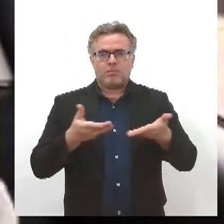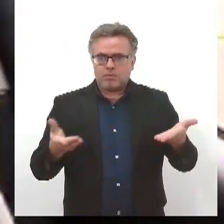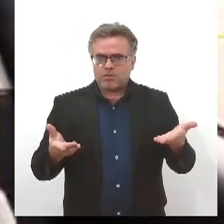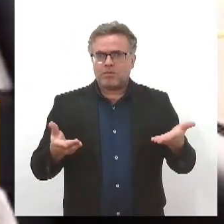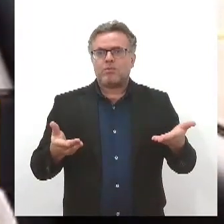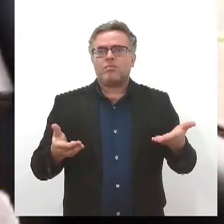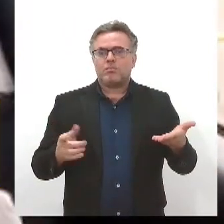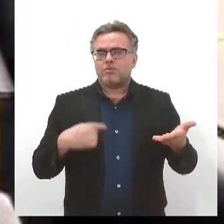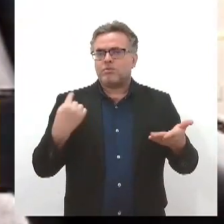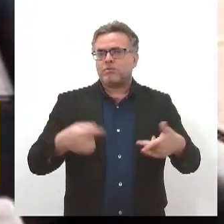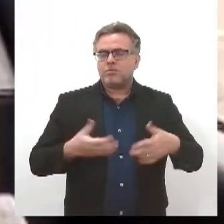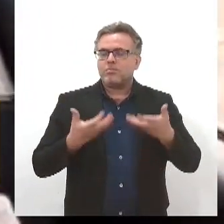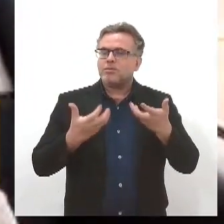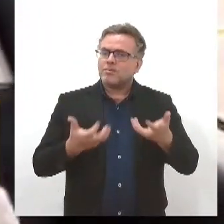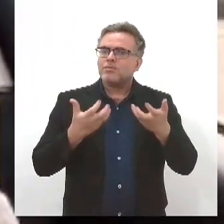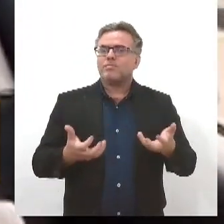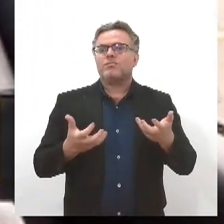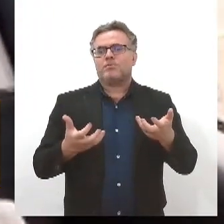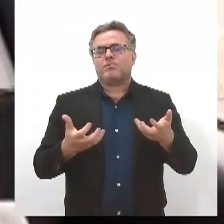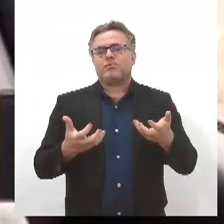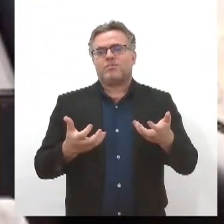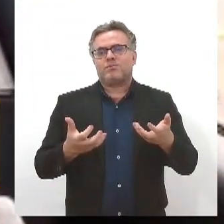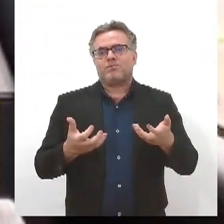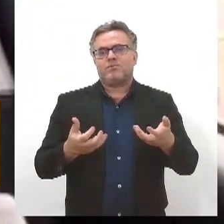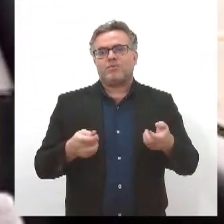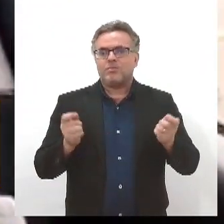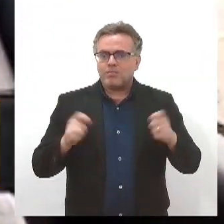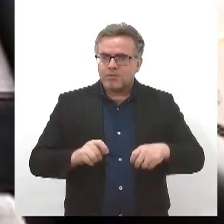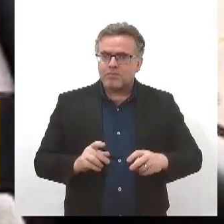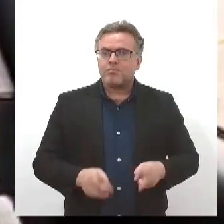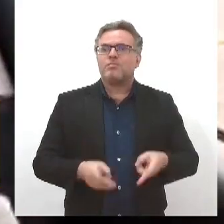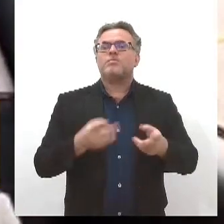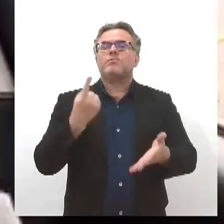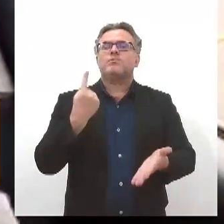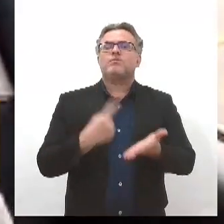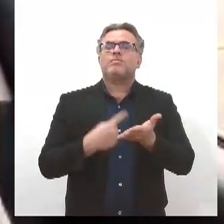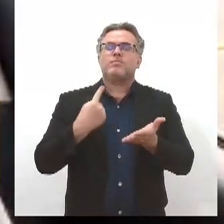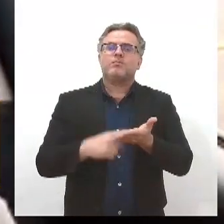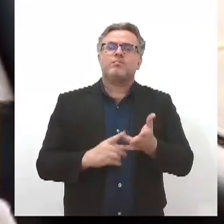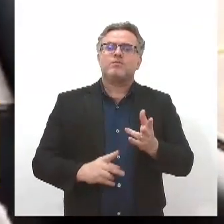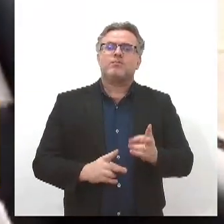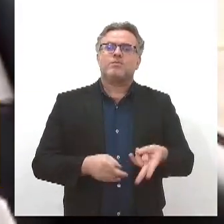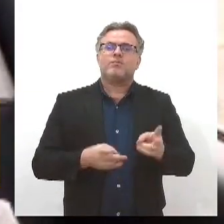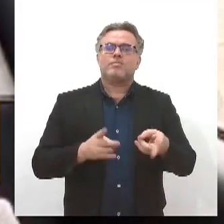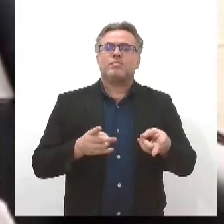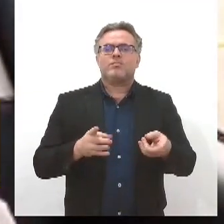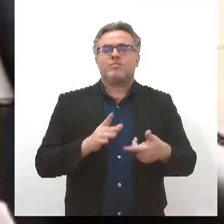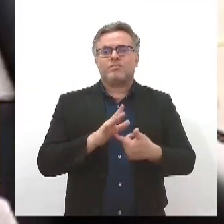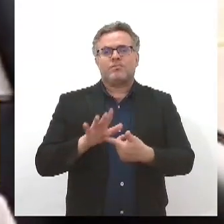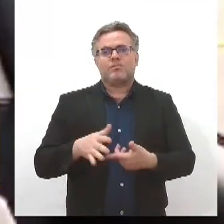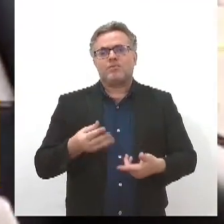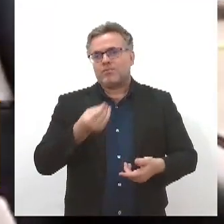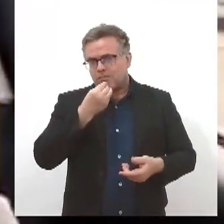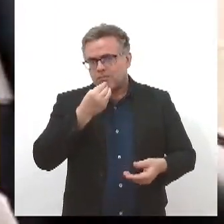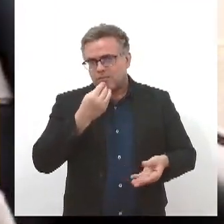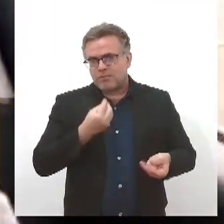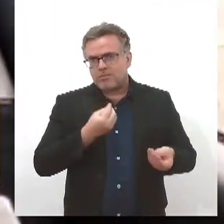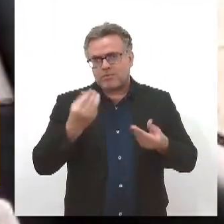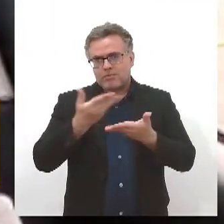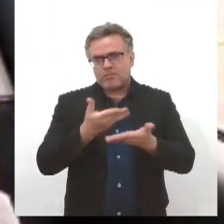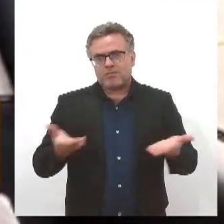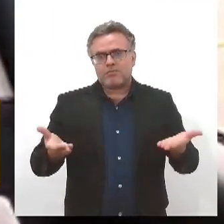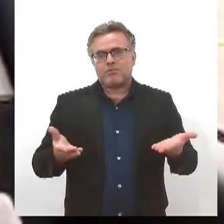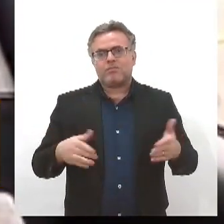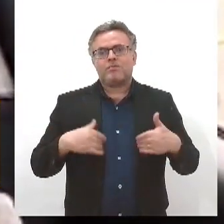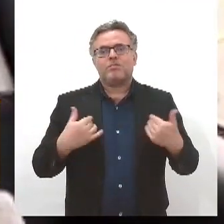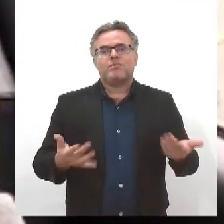questão de bater na tecla o tempo todo, quando nos é dado esta oportunidade que está sendo dada nesse momento, de dizer